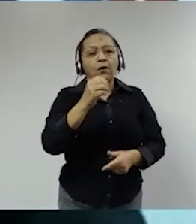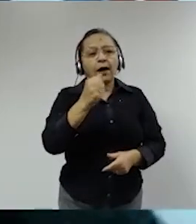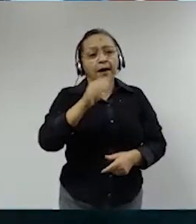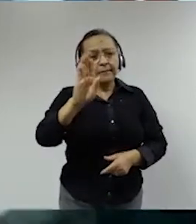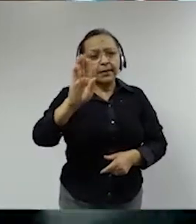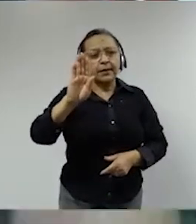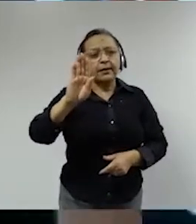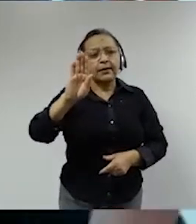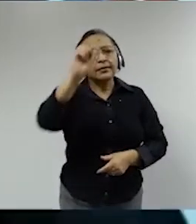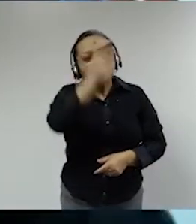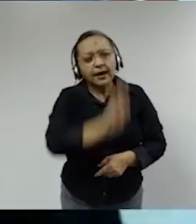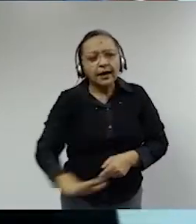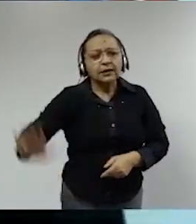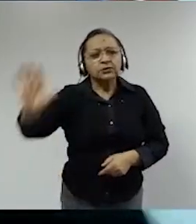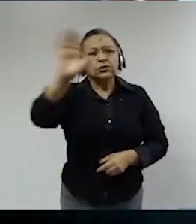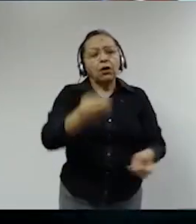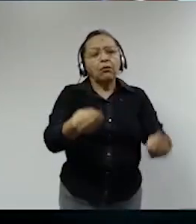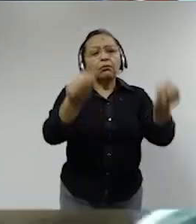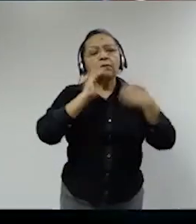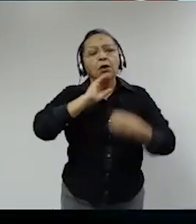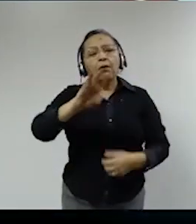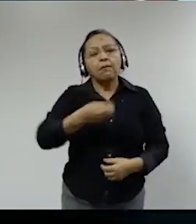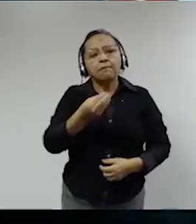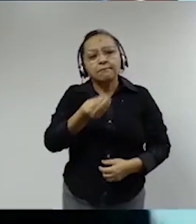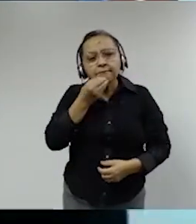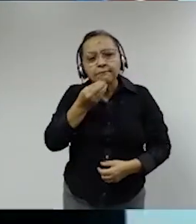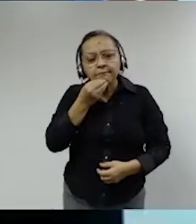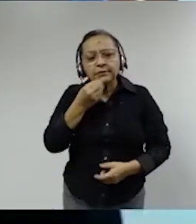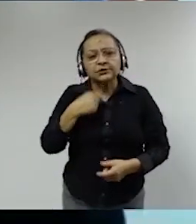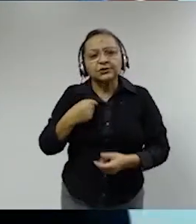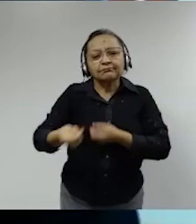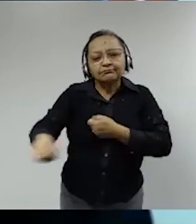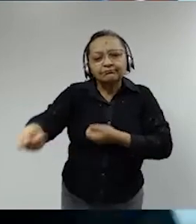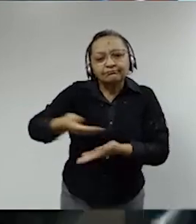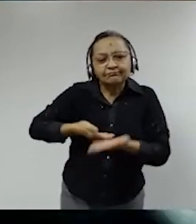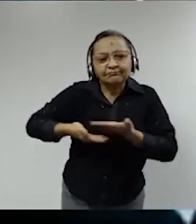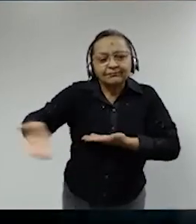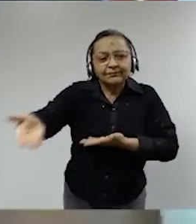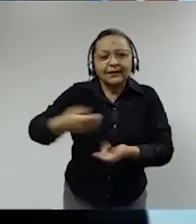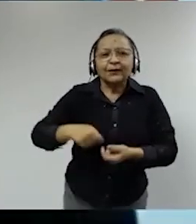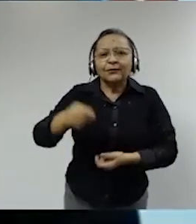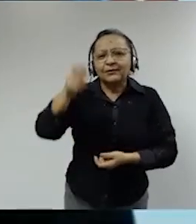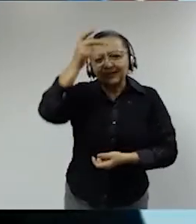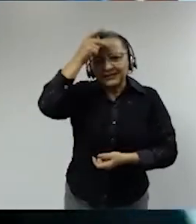oportunidade de mediar um painel com nomes